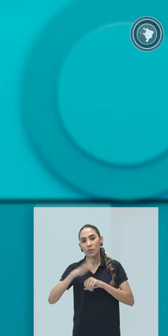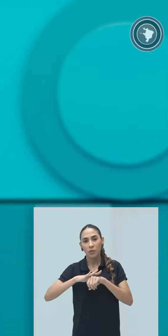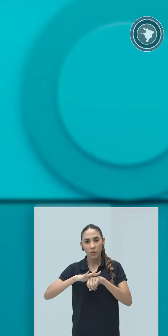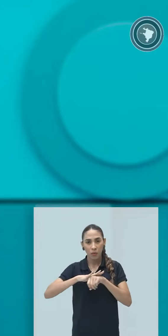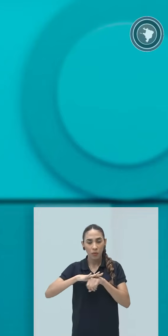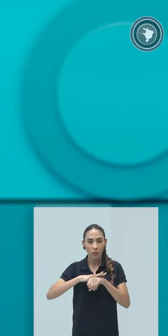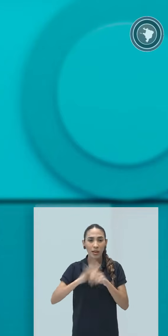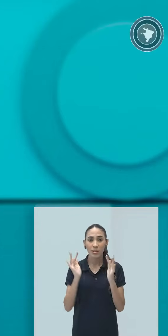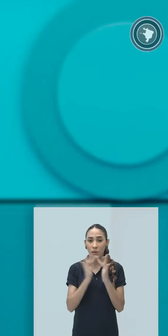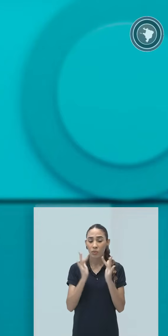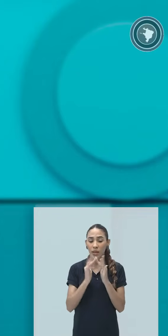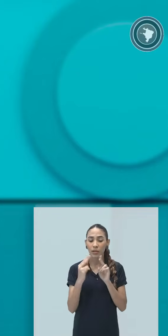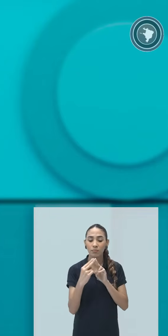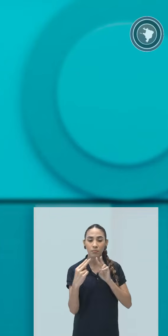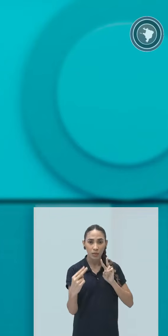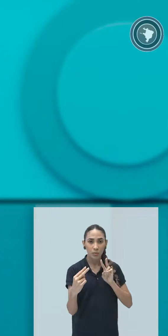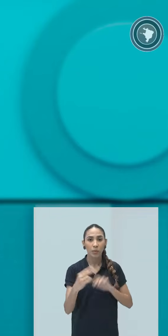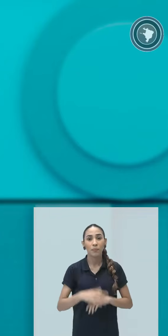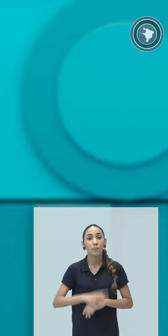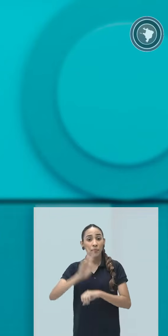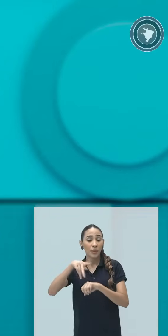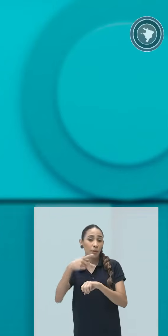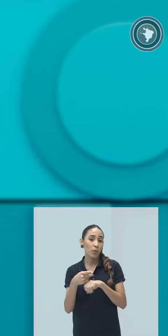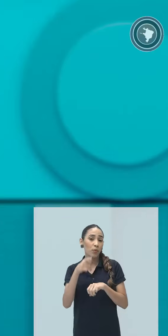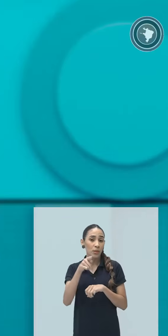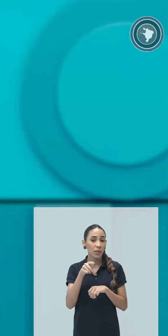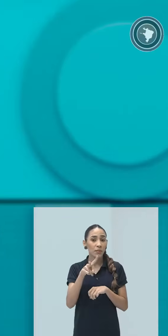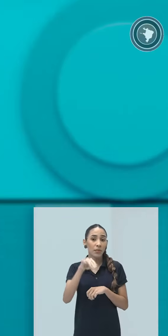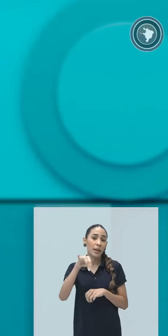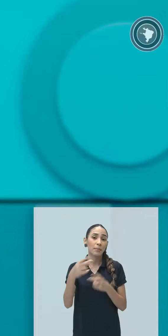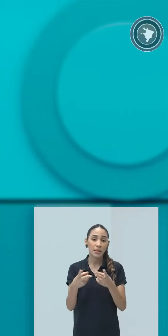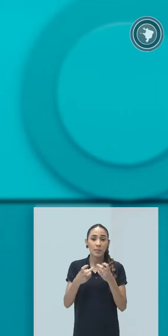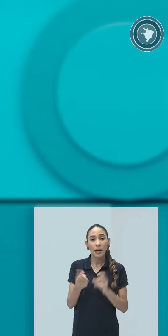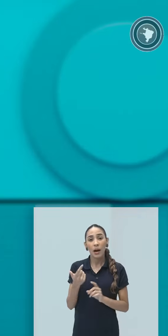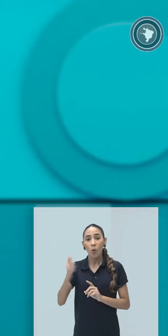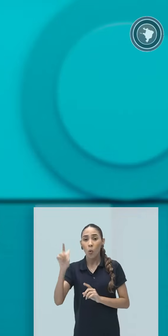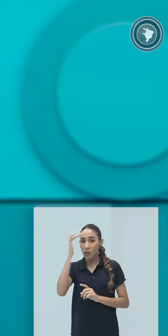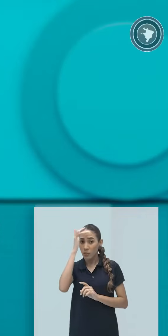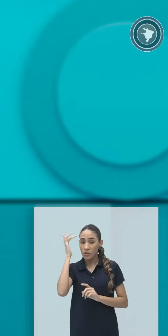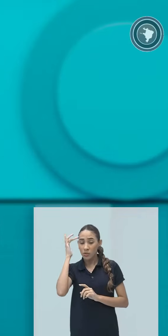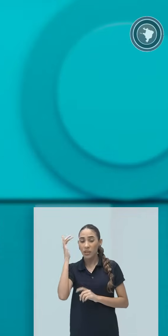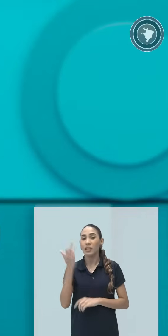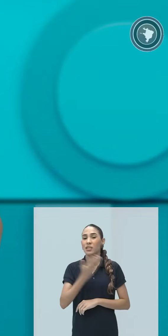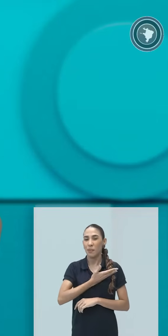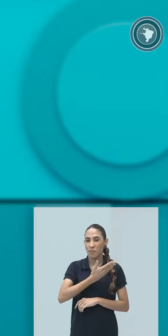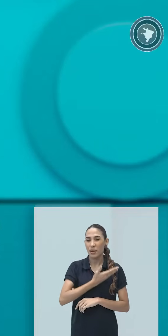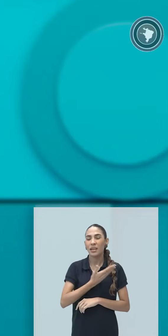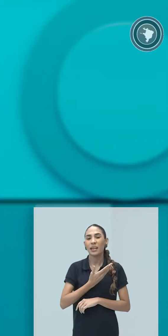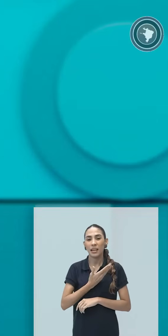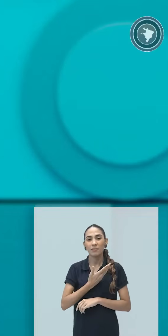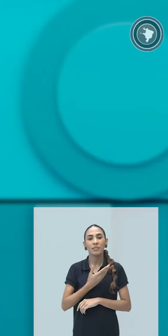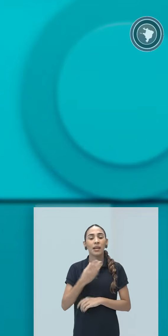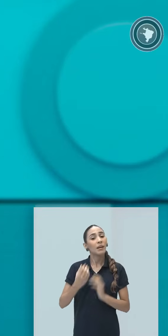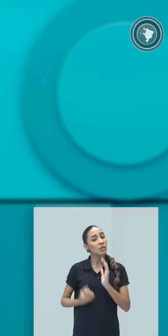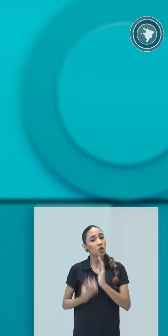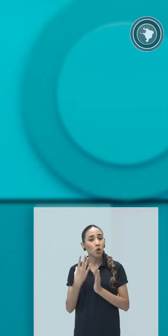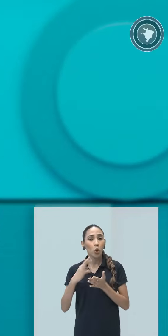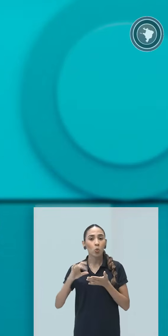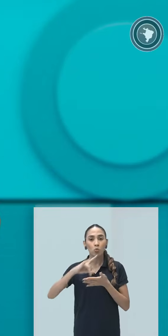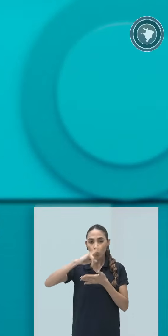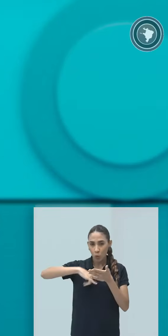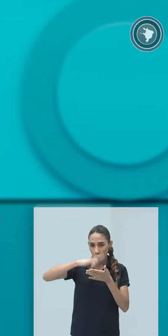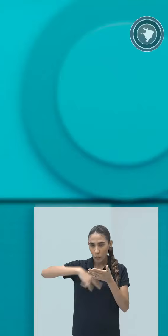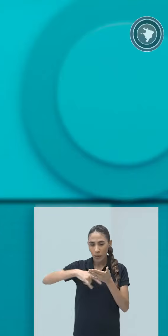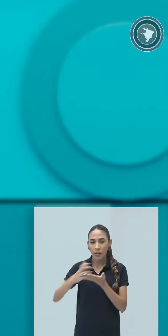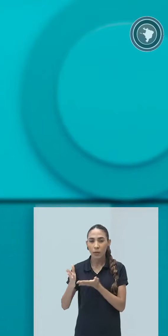que circula em meio virtual. Depois você percebeu que a outra personagem, a outra amiga, produziu um abaixo-assinado e